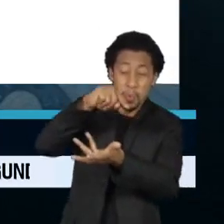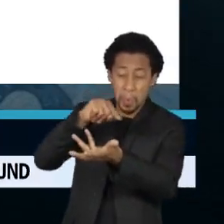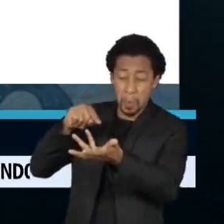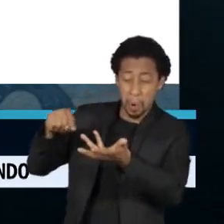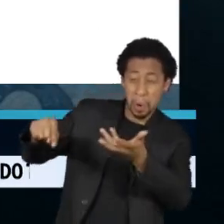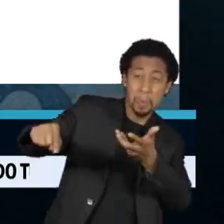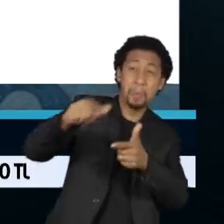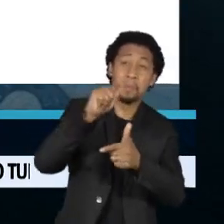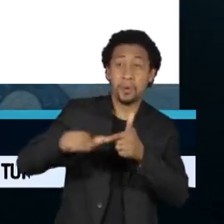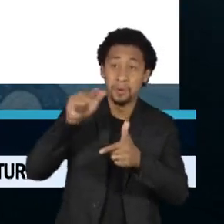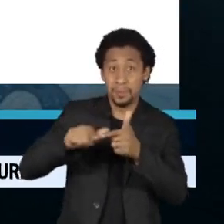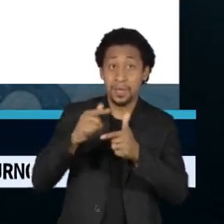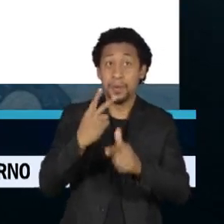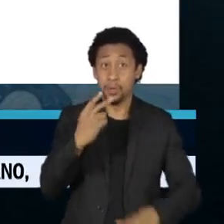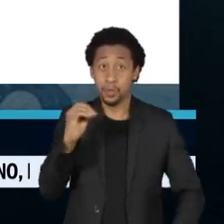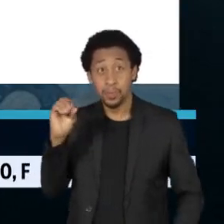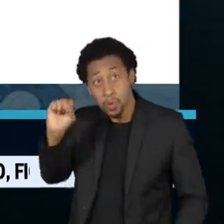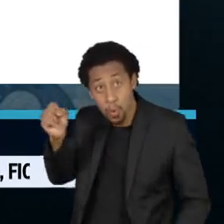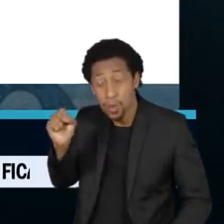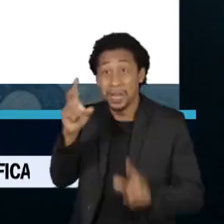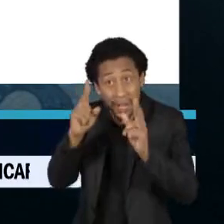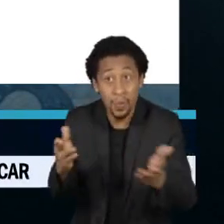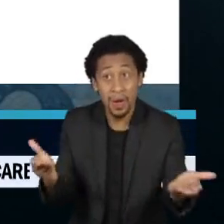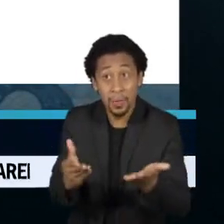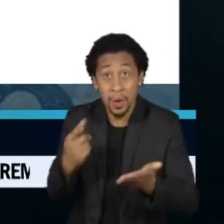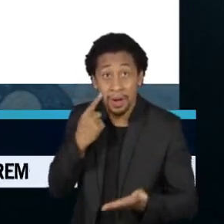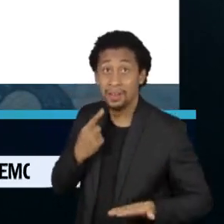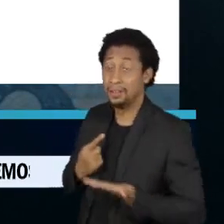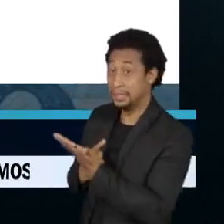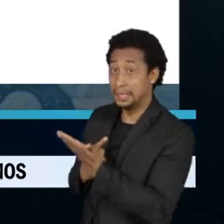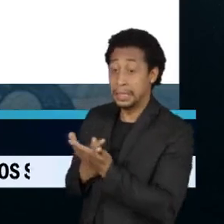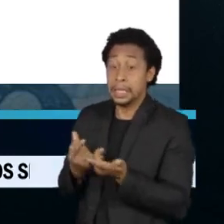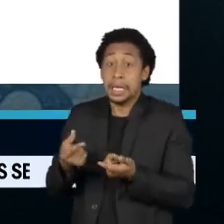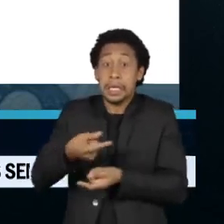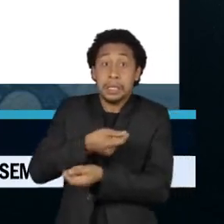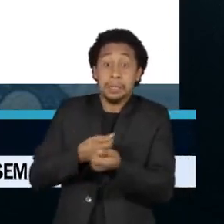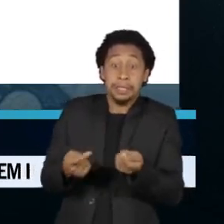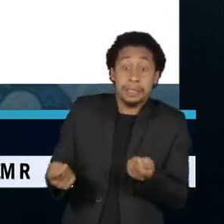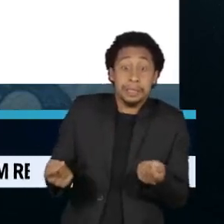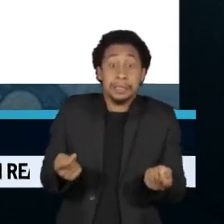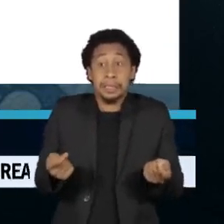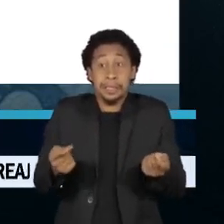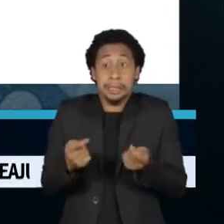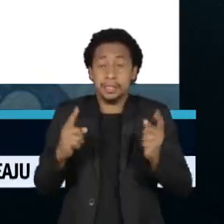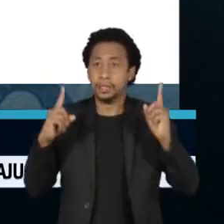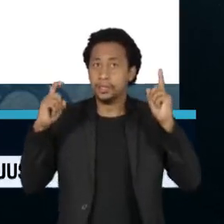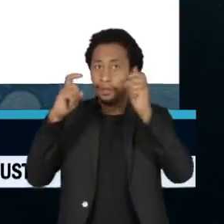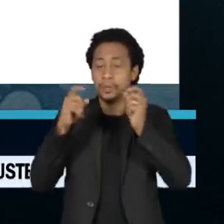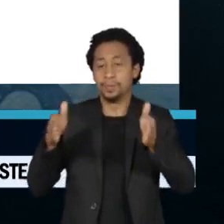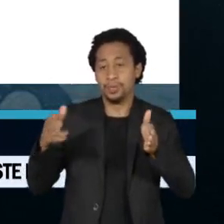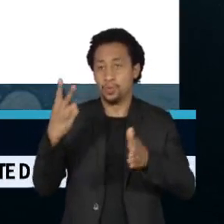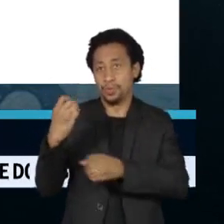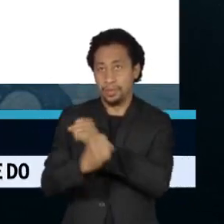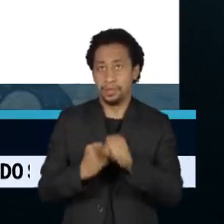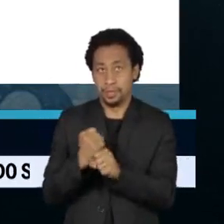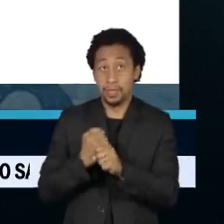a que se desenha agora, as condições financeiras se mantiveram apertadas por 2 anos. Agora o ICF está